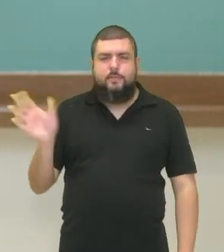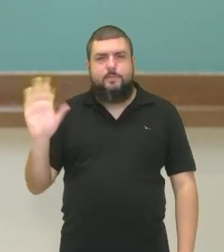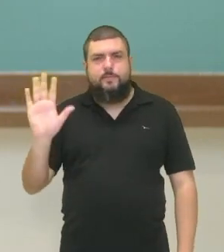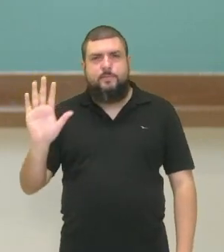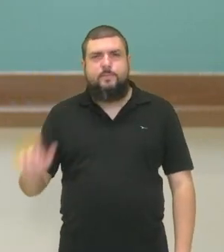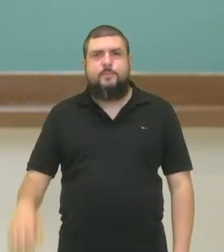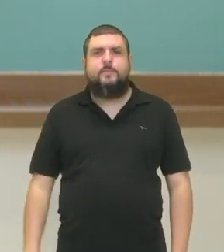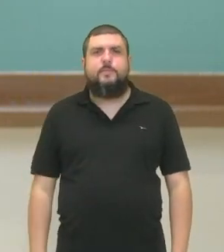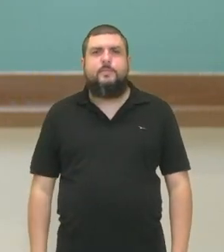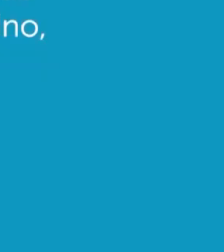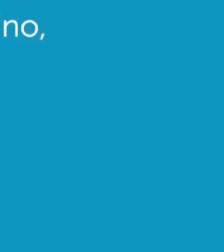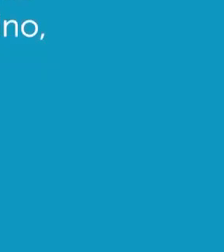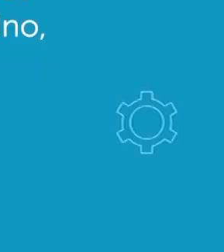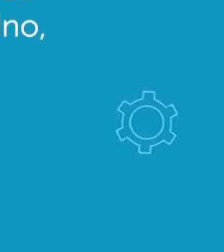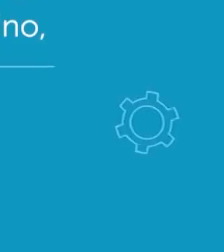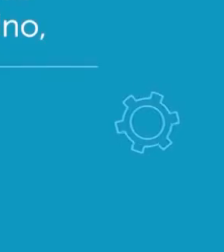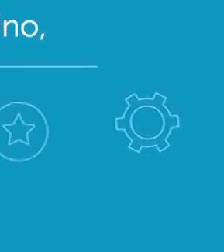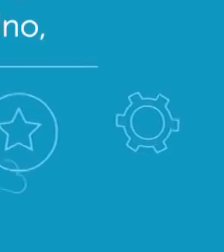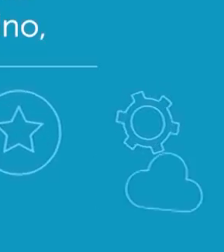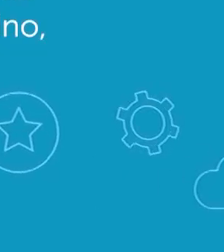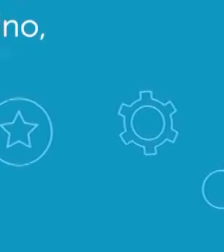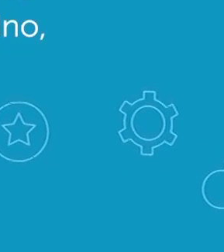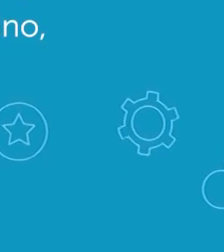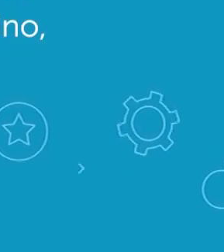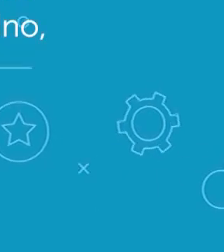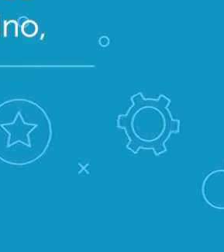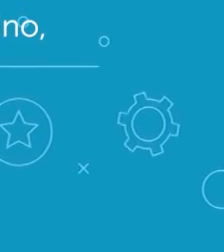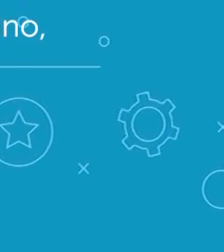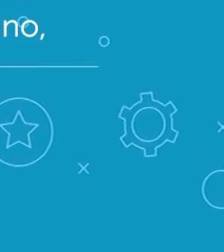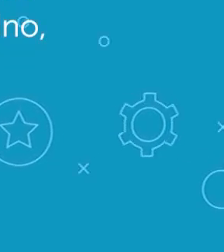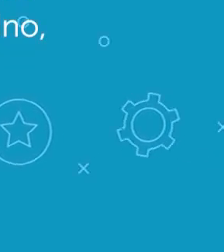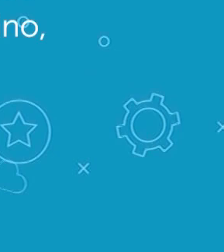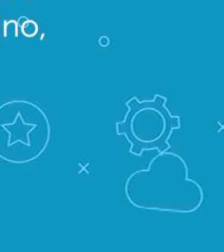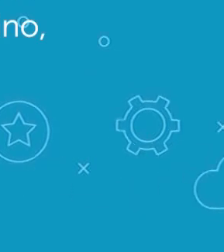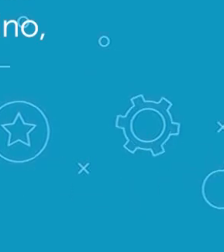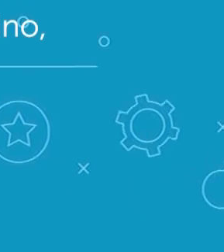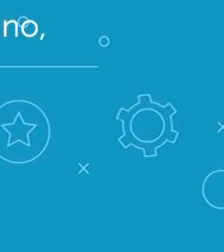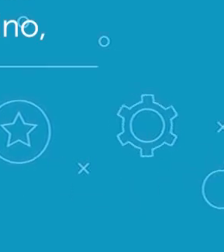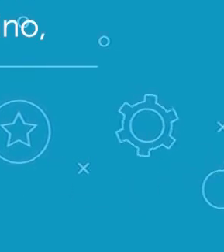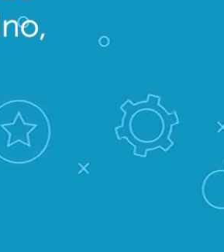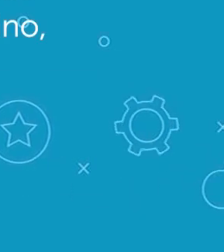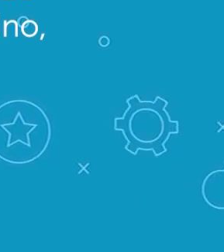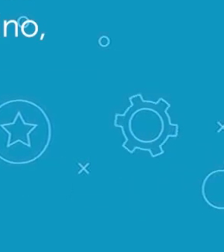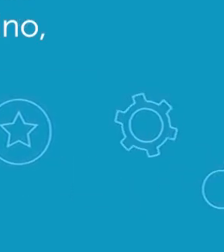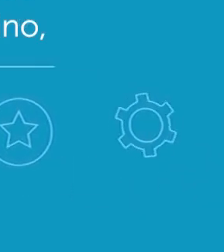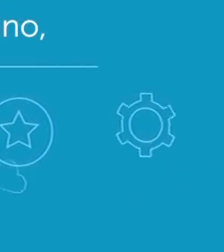até breve.